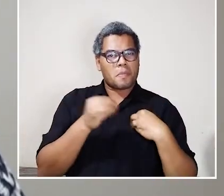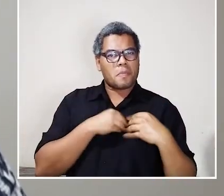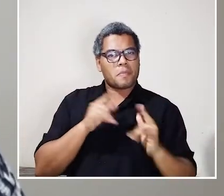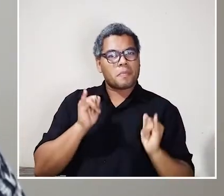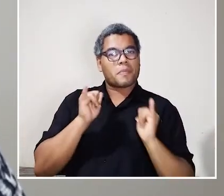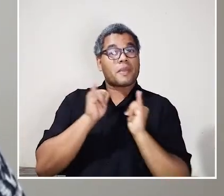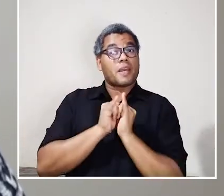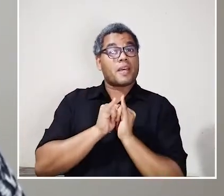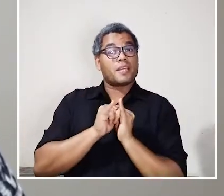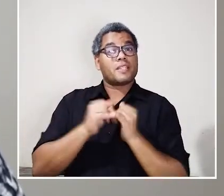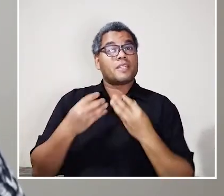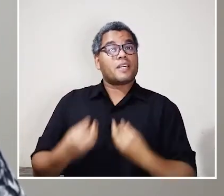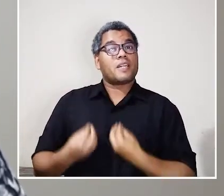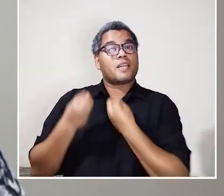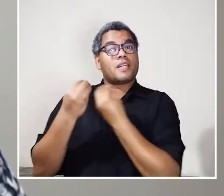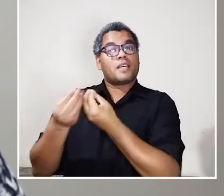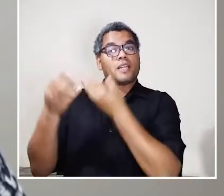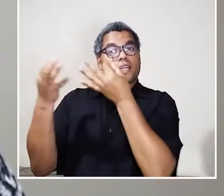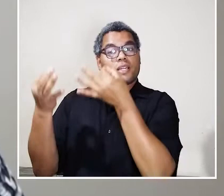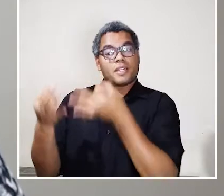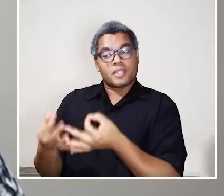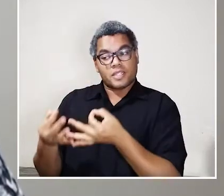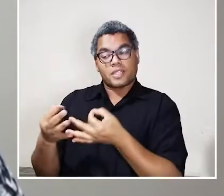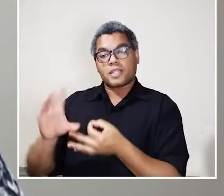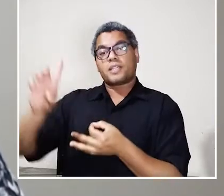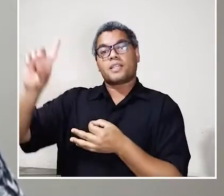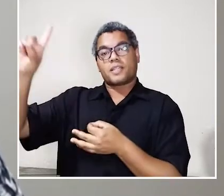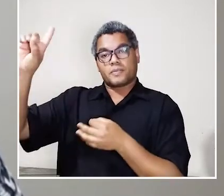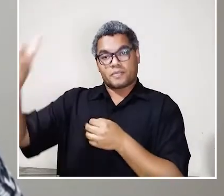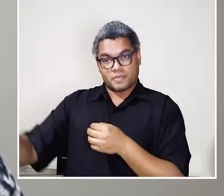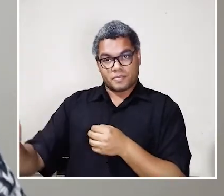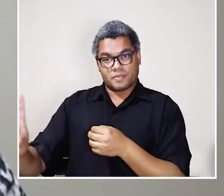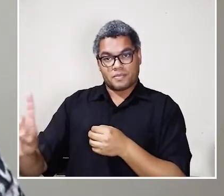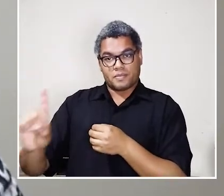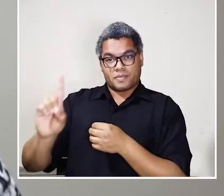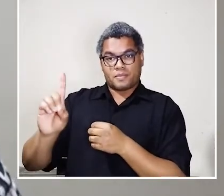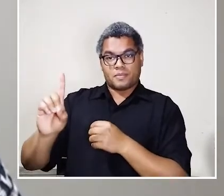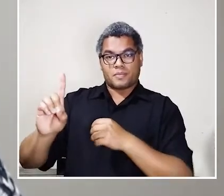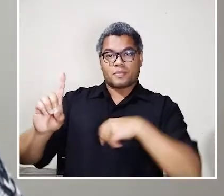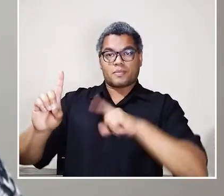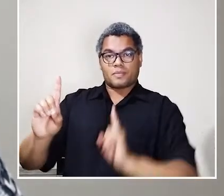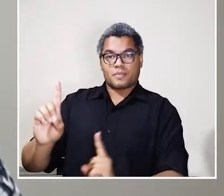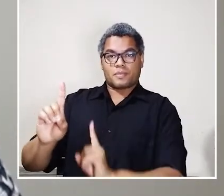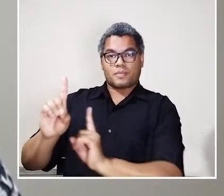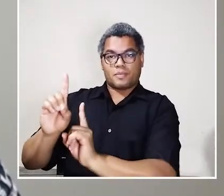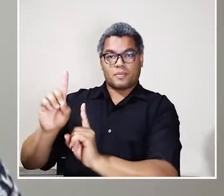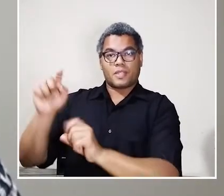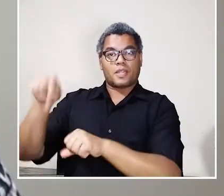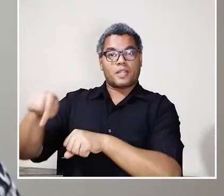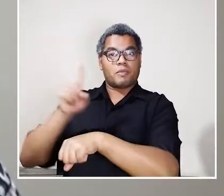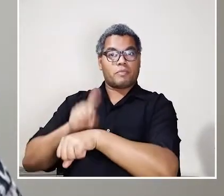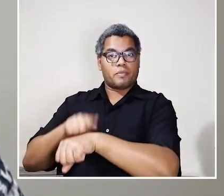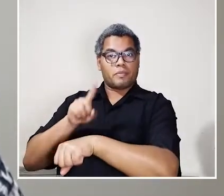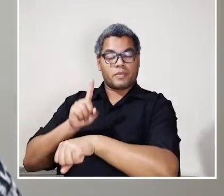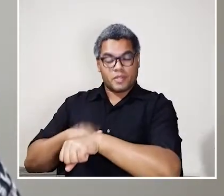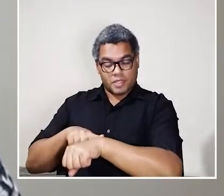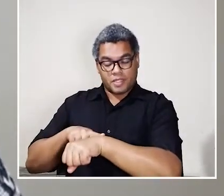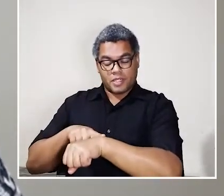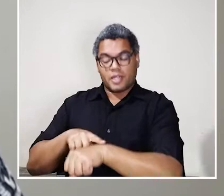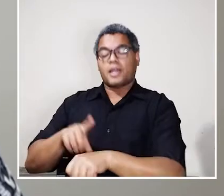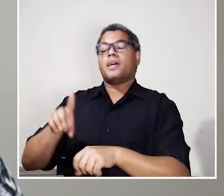pecados. Tinha lhe dado a certeza de que estaria ali conosco, com ele naquele momento tão difícil, e